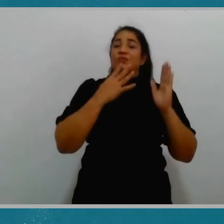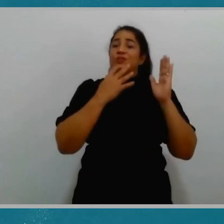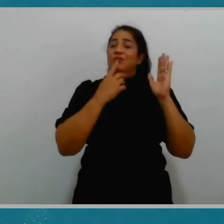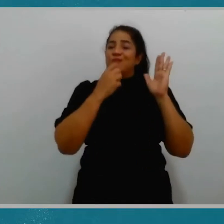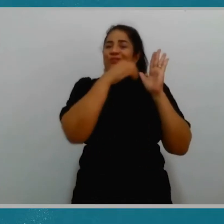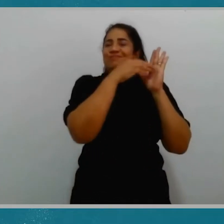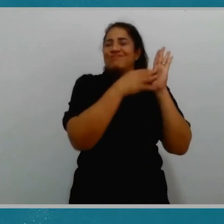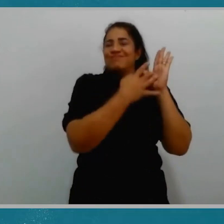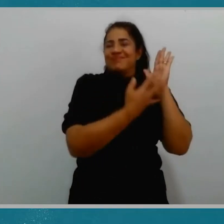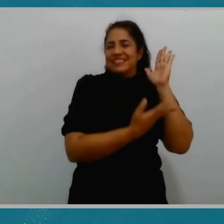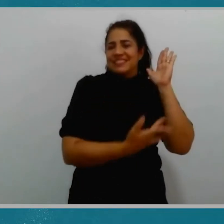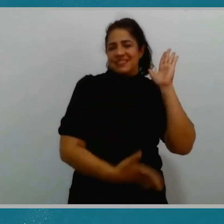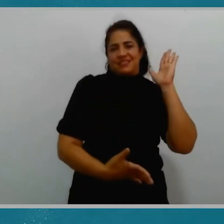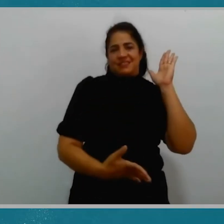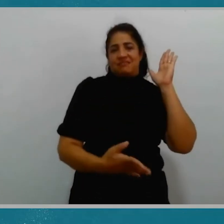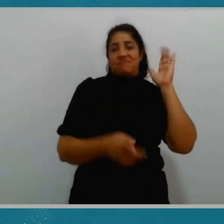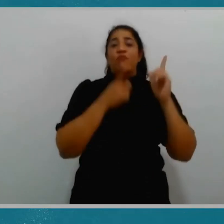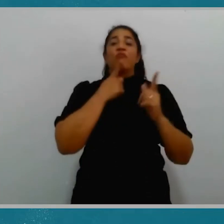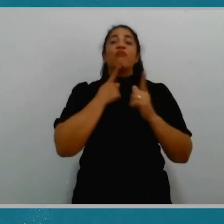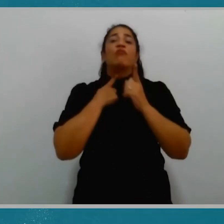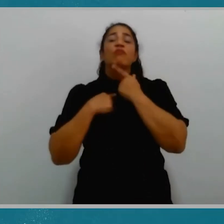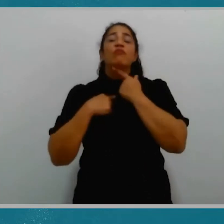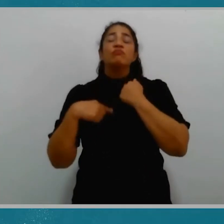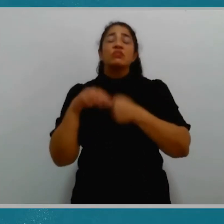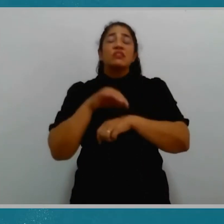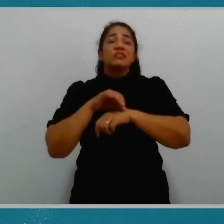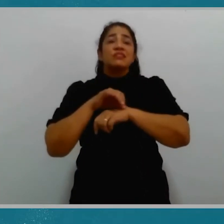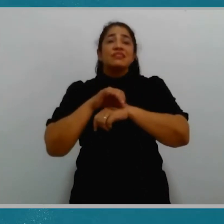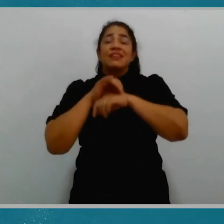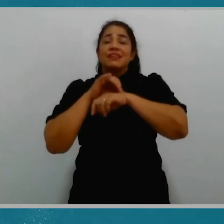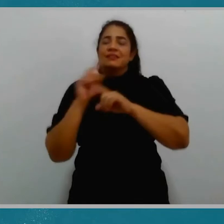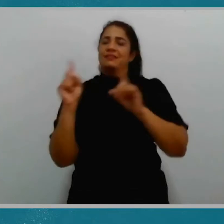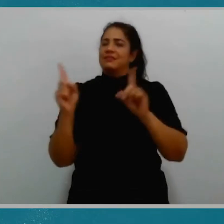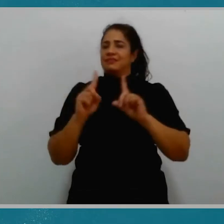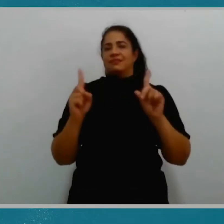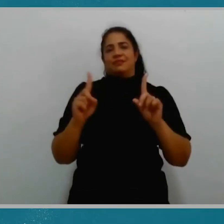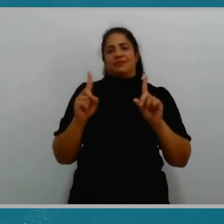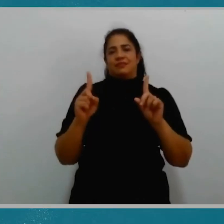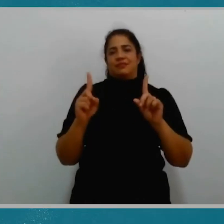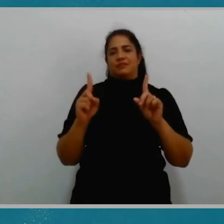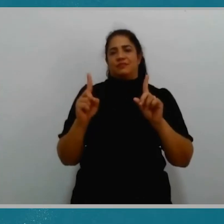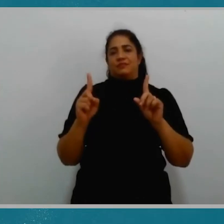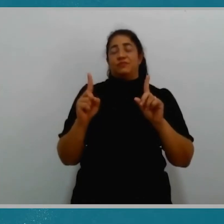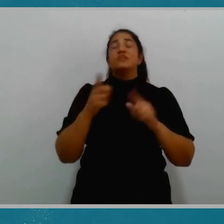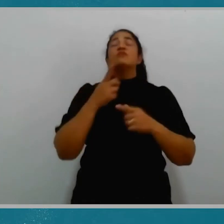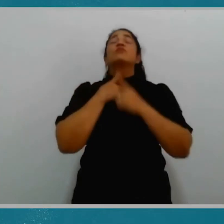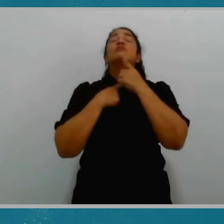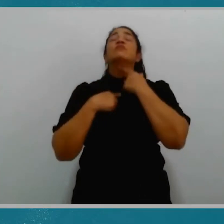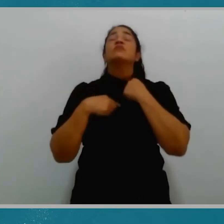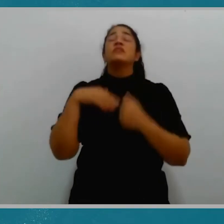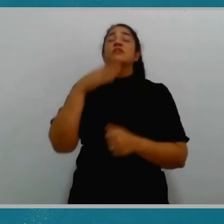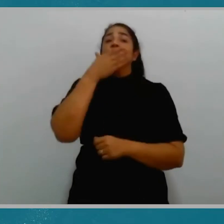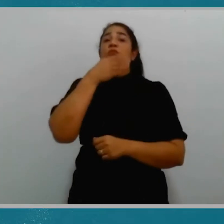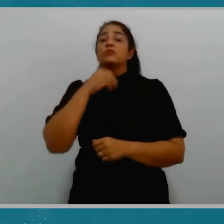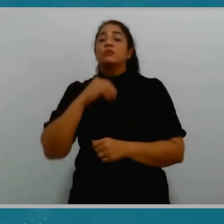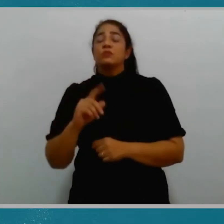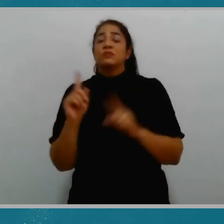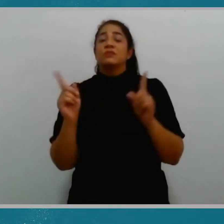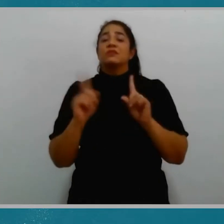nem da vontade da carne, nem da vontade do homem, mas de